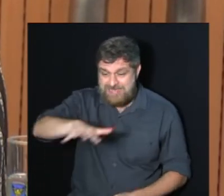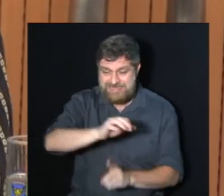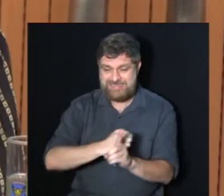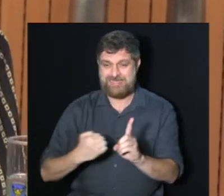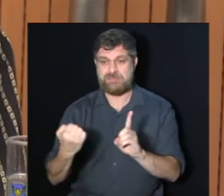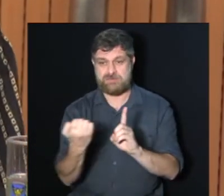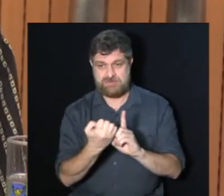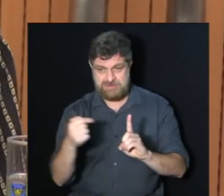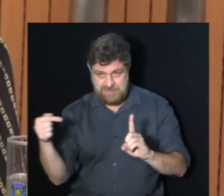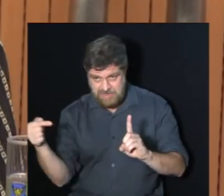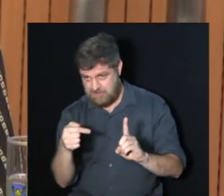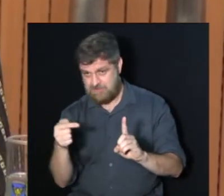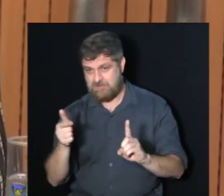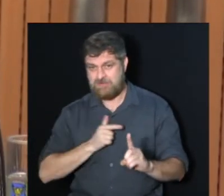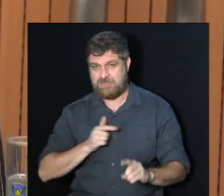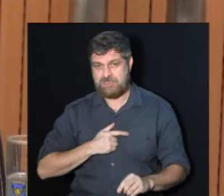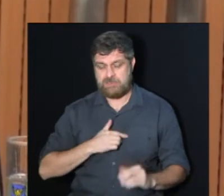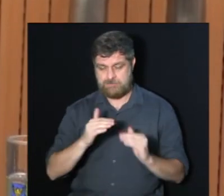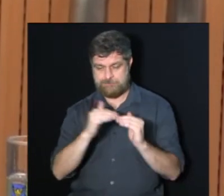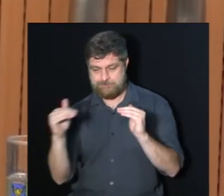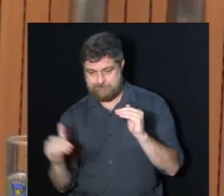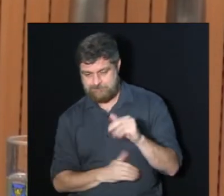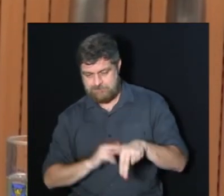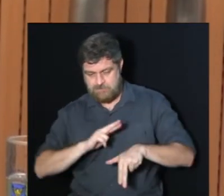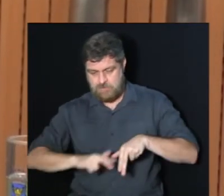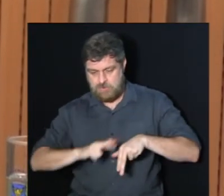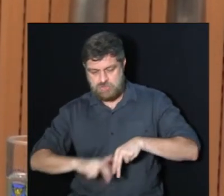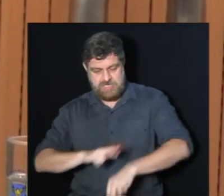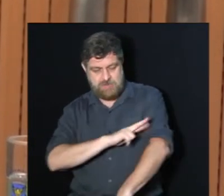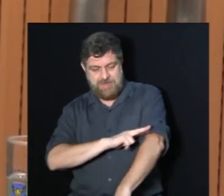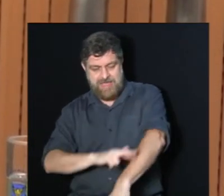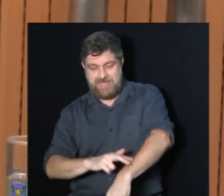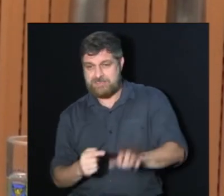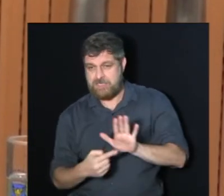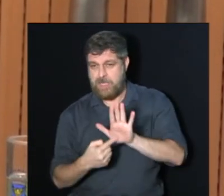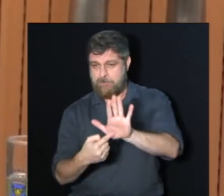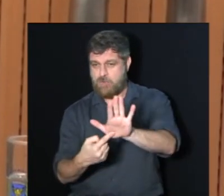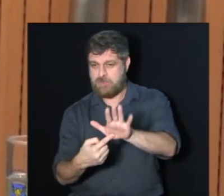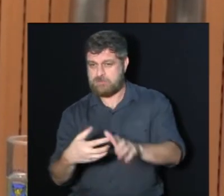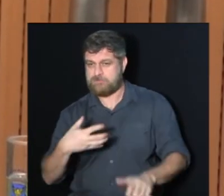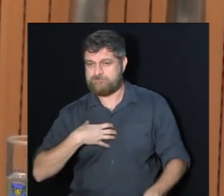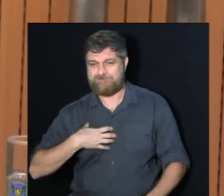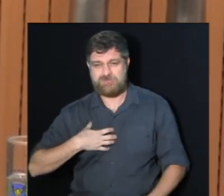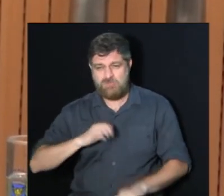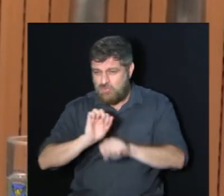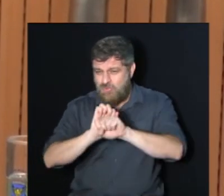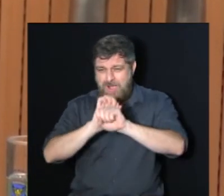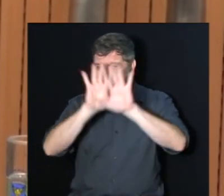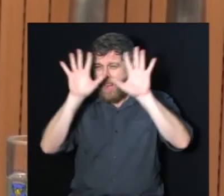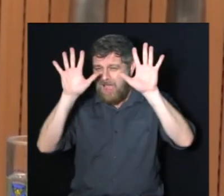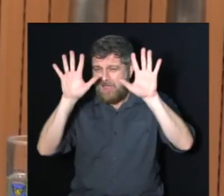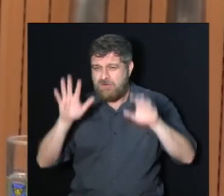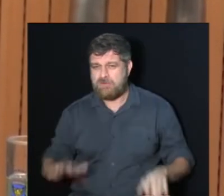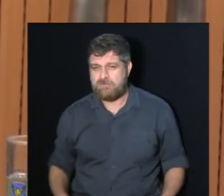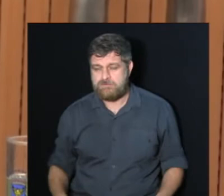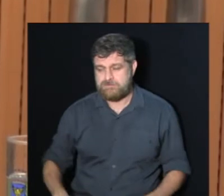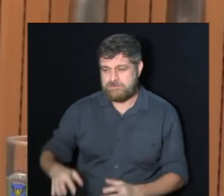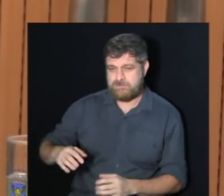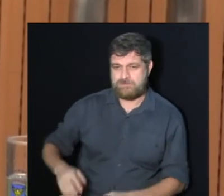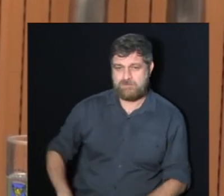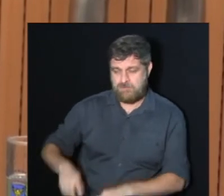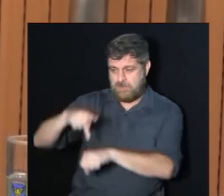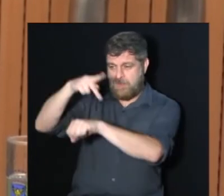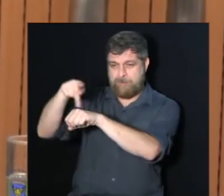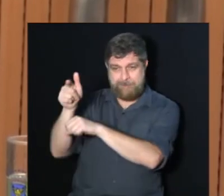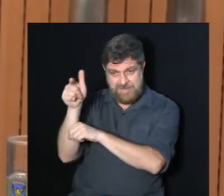social, em que as desigualdades de gênero e raça se manifestam de forma muito evidente. Internacionalmente,